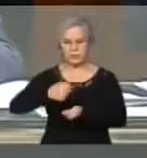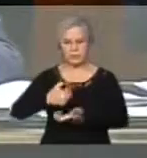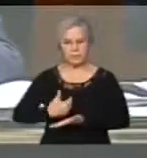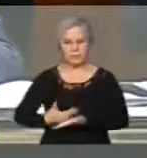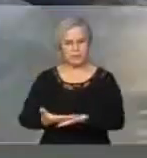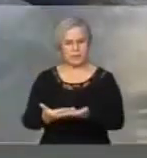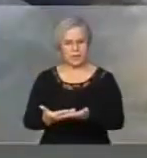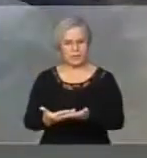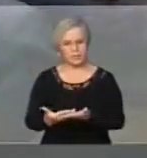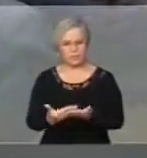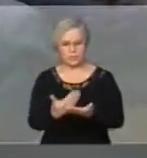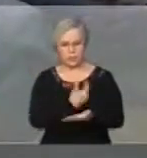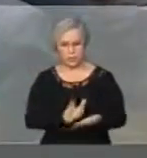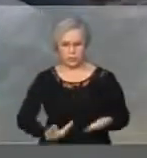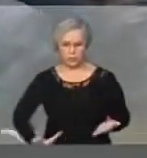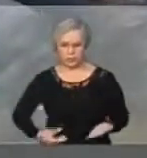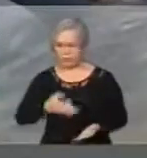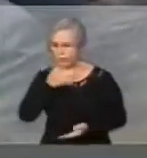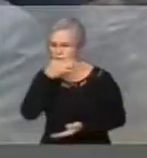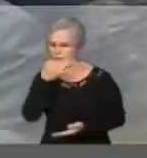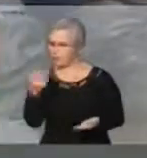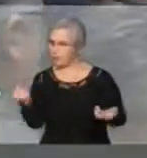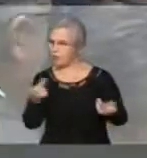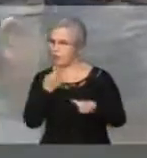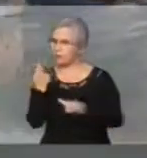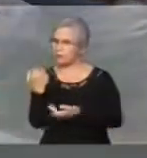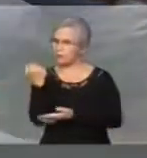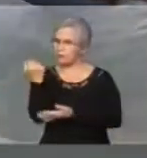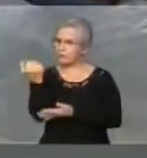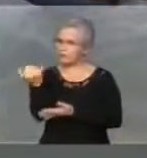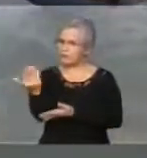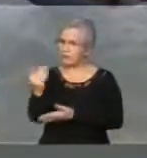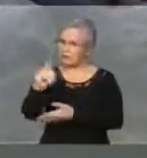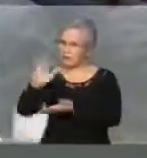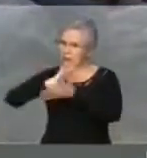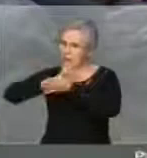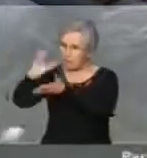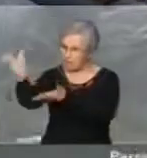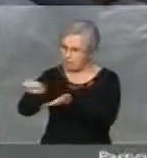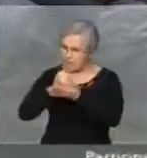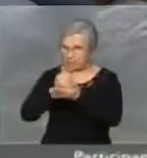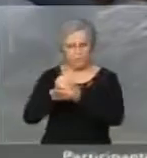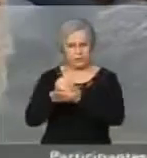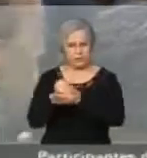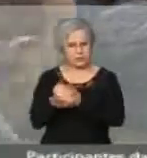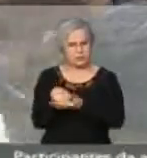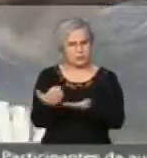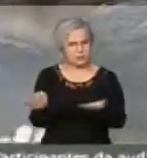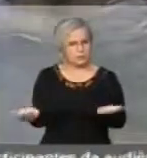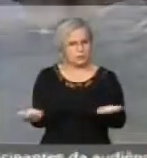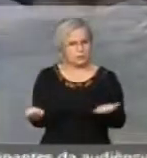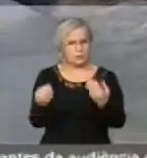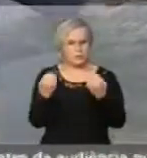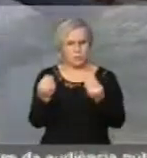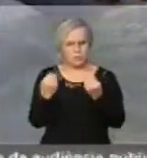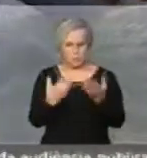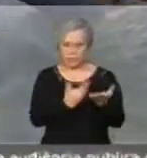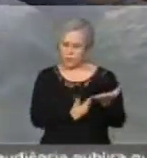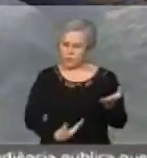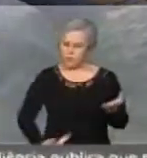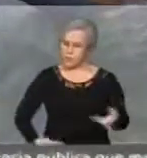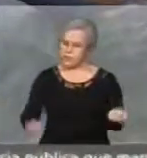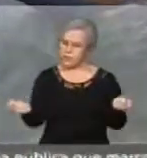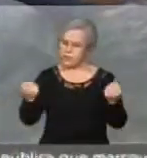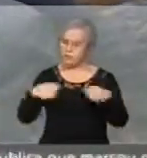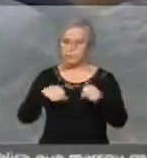uma posição do governo que dá com a mão e retira com a outra. Presidente. Era muito mais honesto por parte do governo